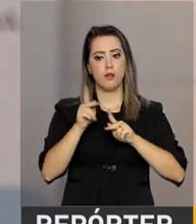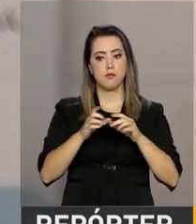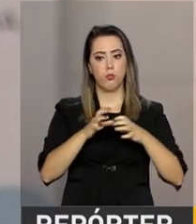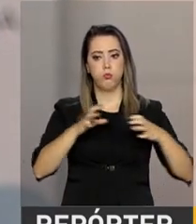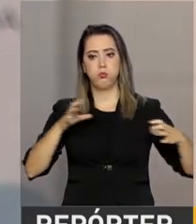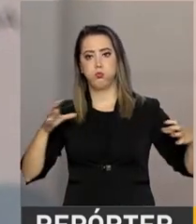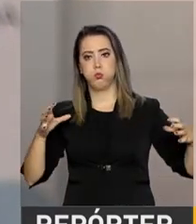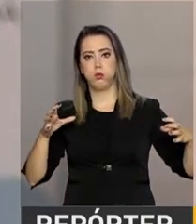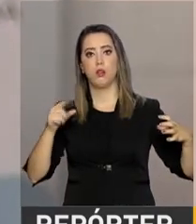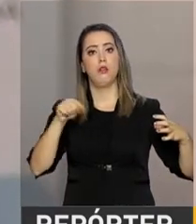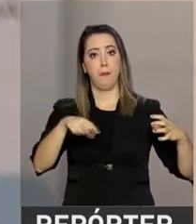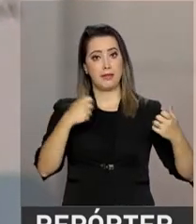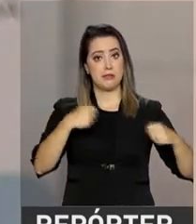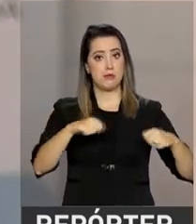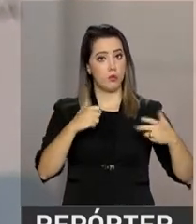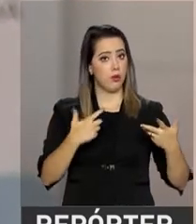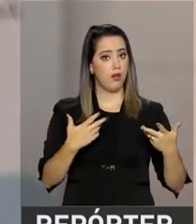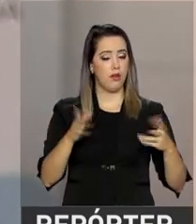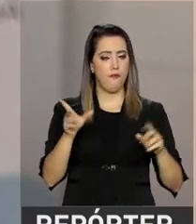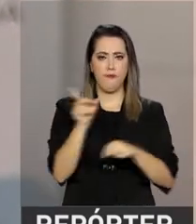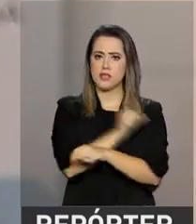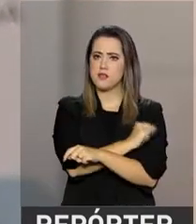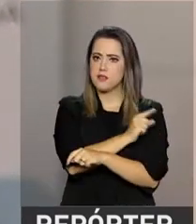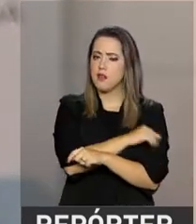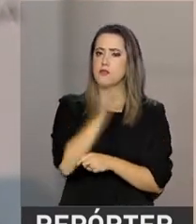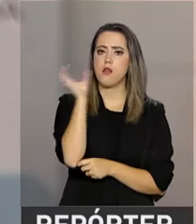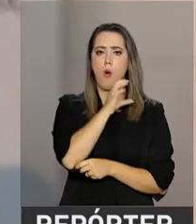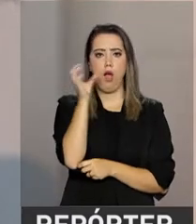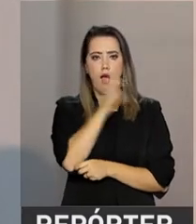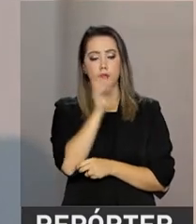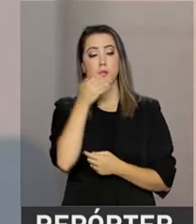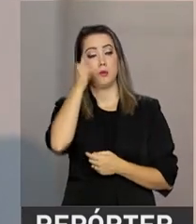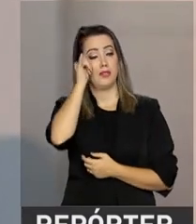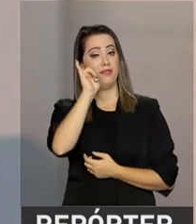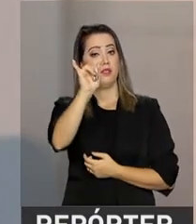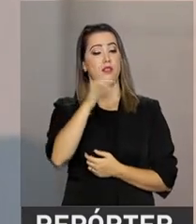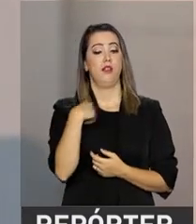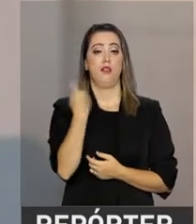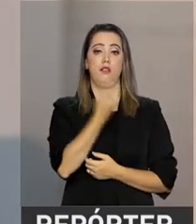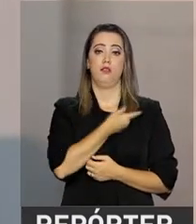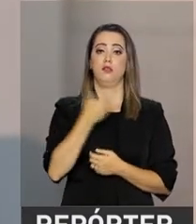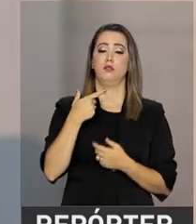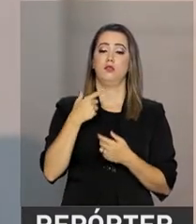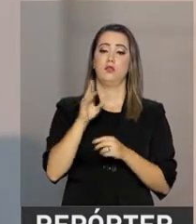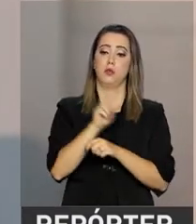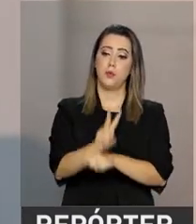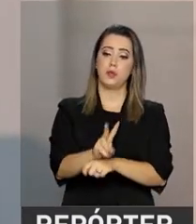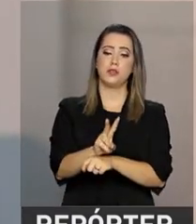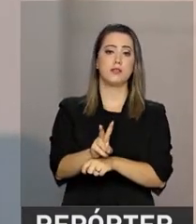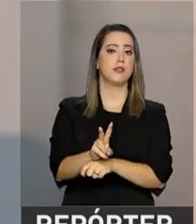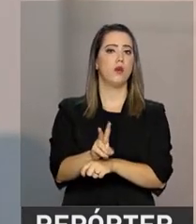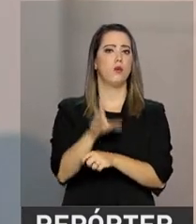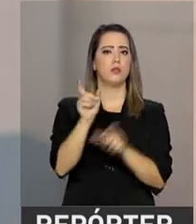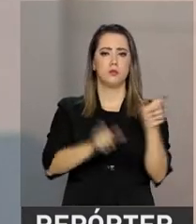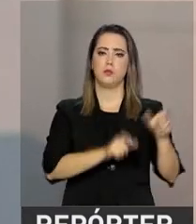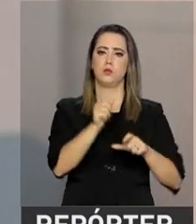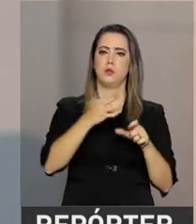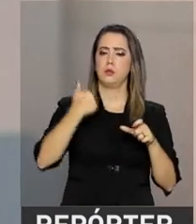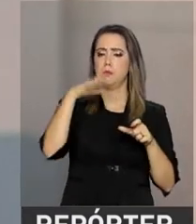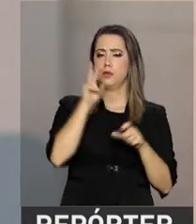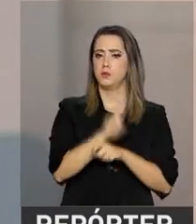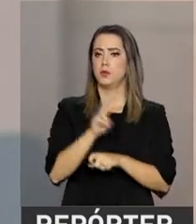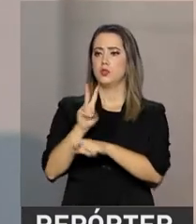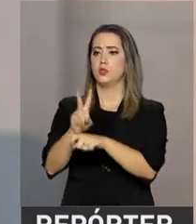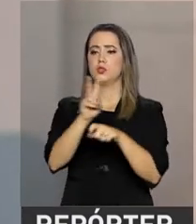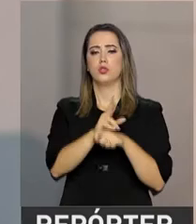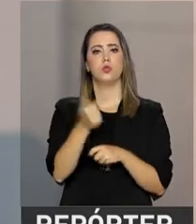a necessidade de fazer essa vacinação em curto prazo de tempo para que nós tenhamos o maior número de pessoas protegidas e que nós não tenhamos o aumento